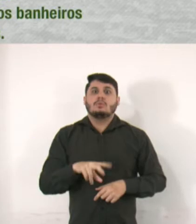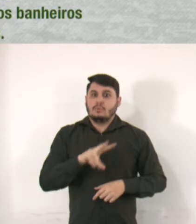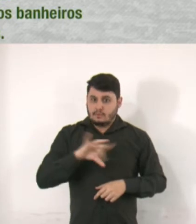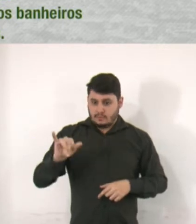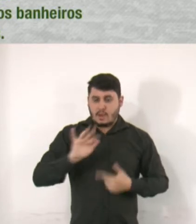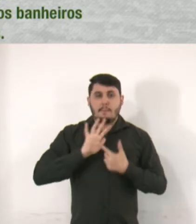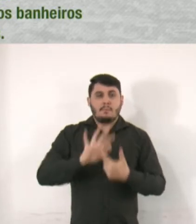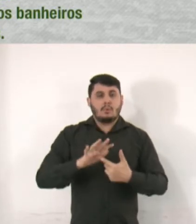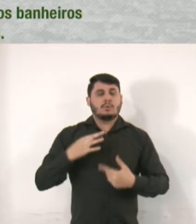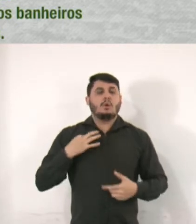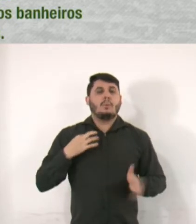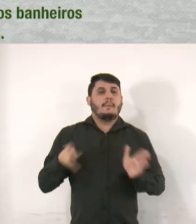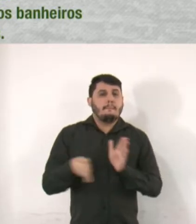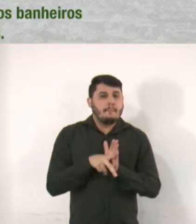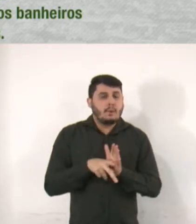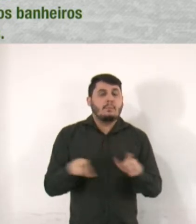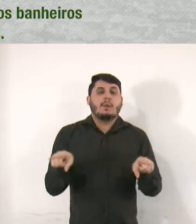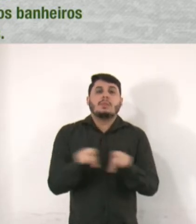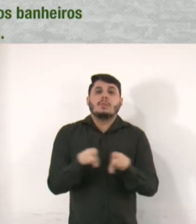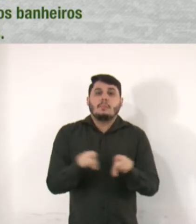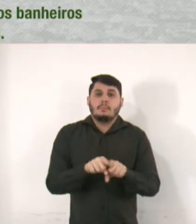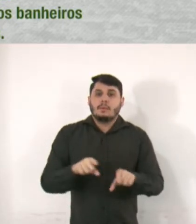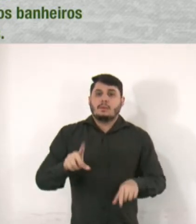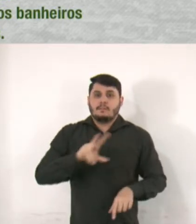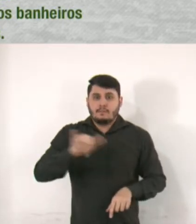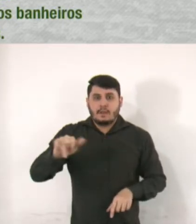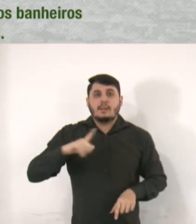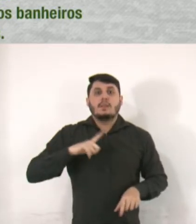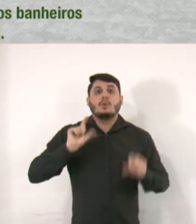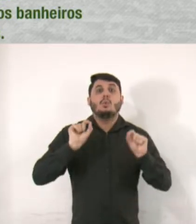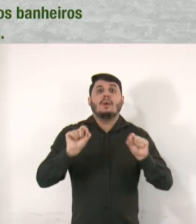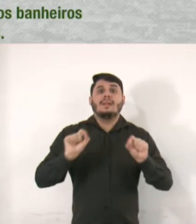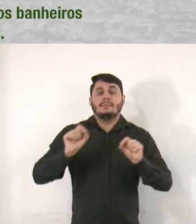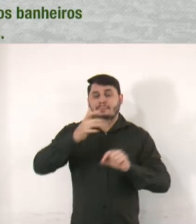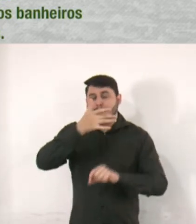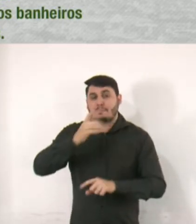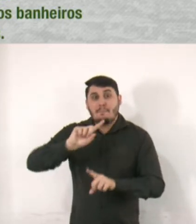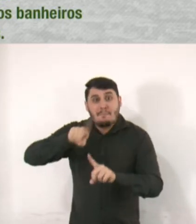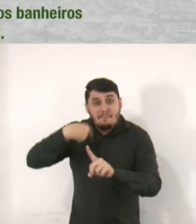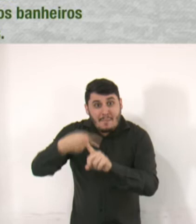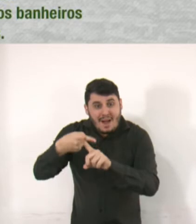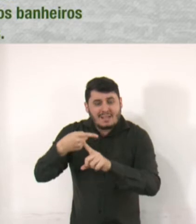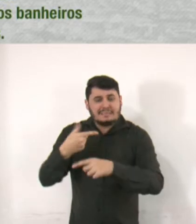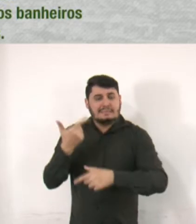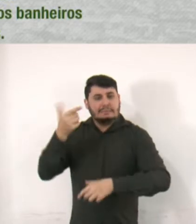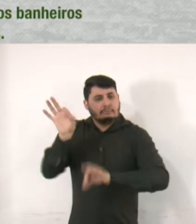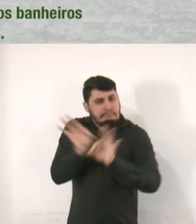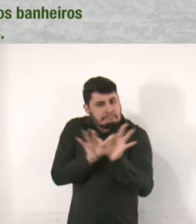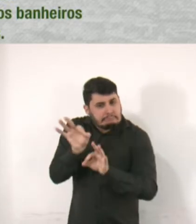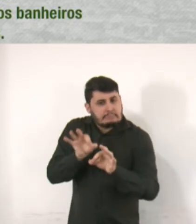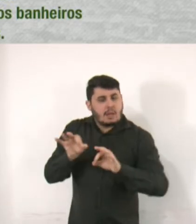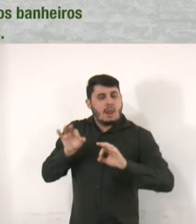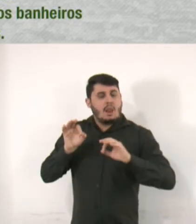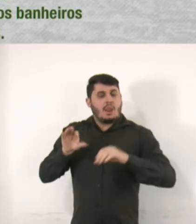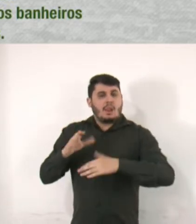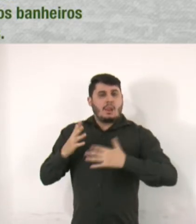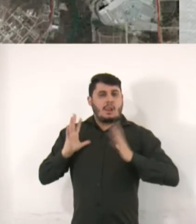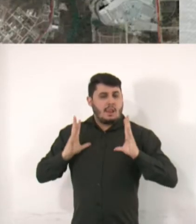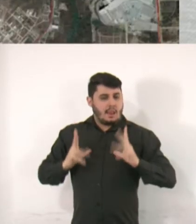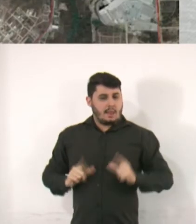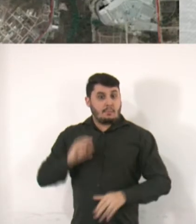aplicados. E também temos o reforço na higienização dos banheiros existentes no Parque 18 com produtos